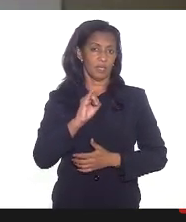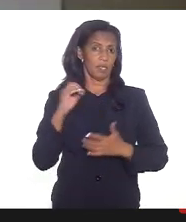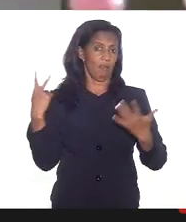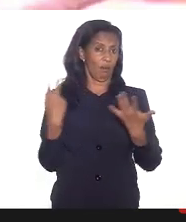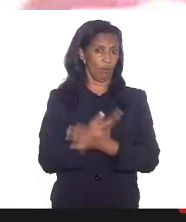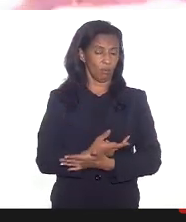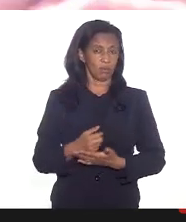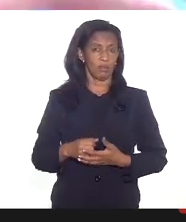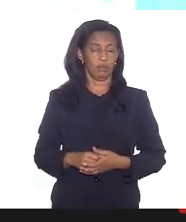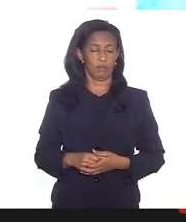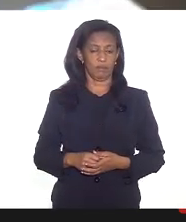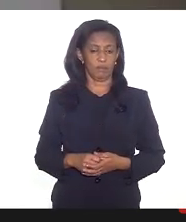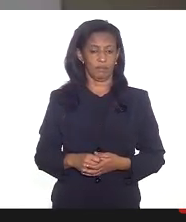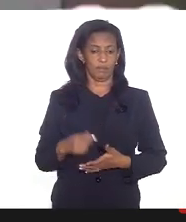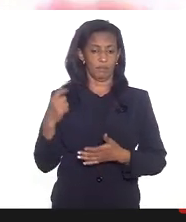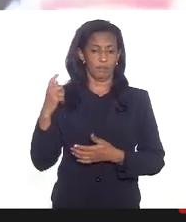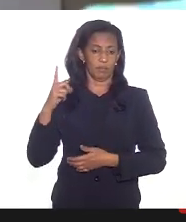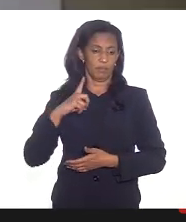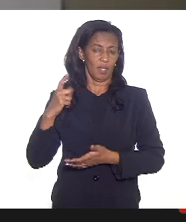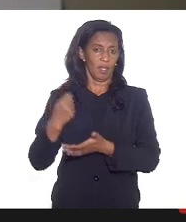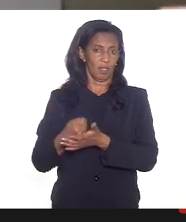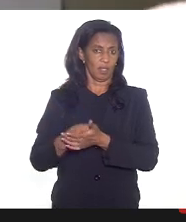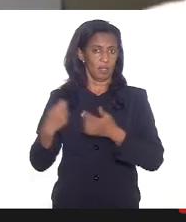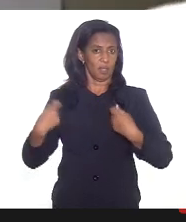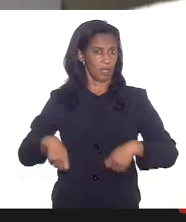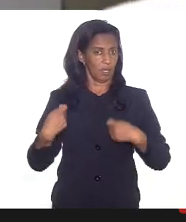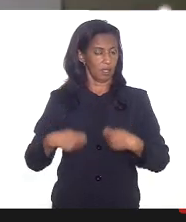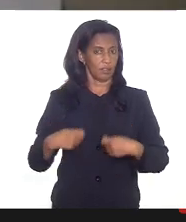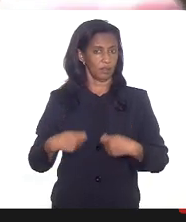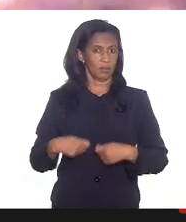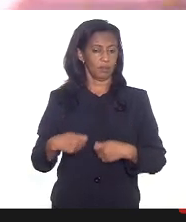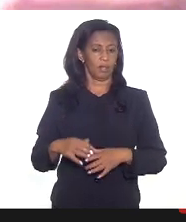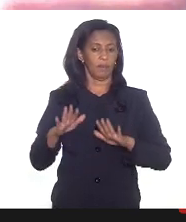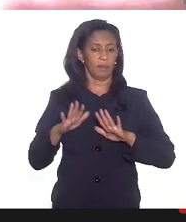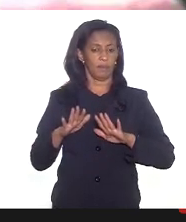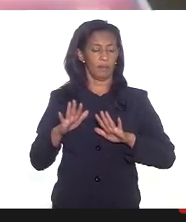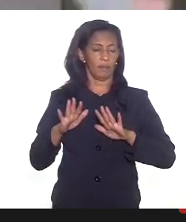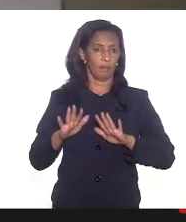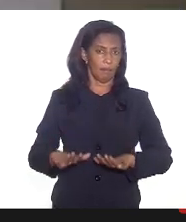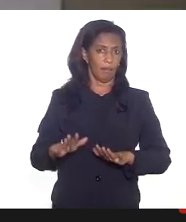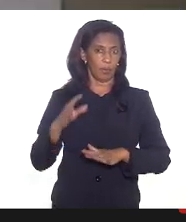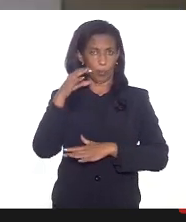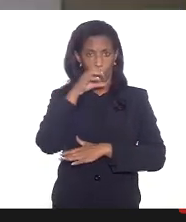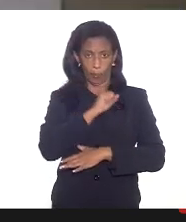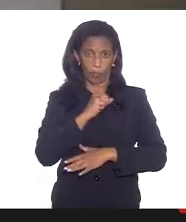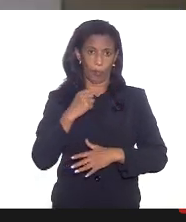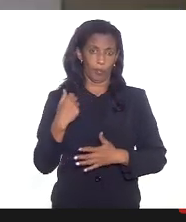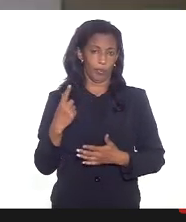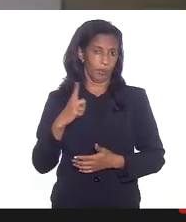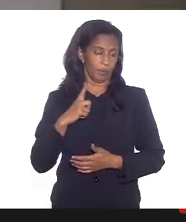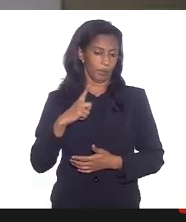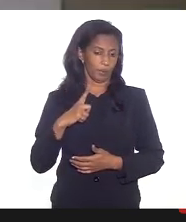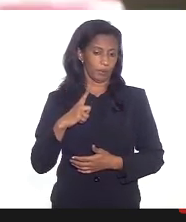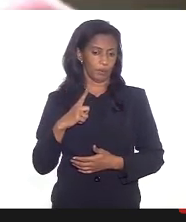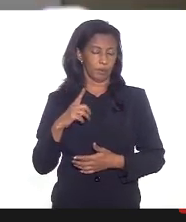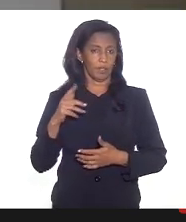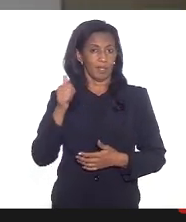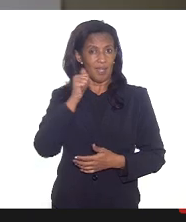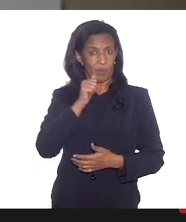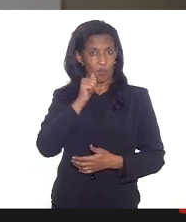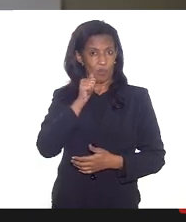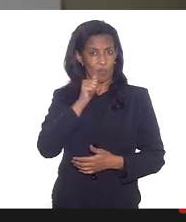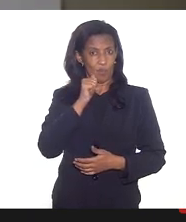por um acaso é existe a necessidade realmente mais rápido mais remota que seja de que a mulher